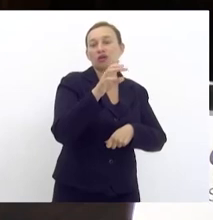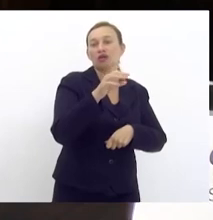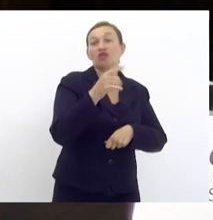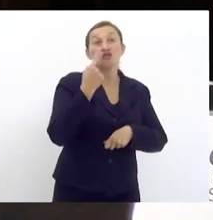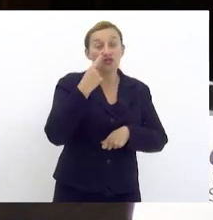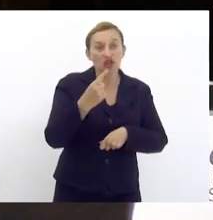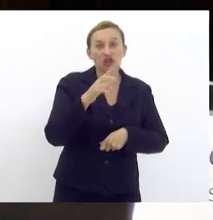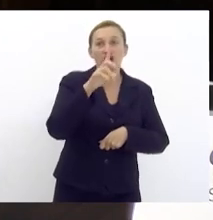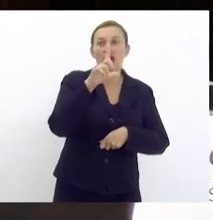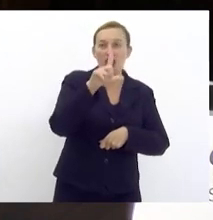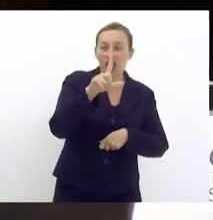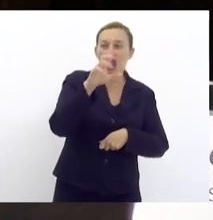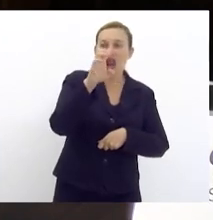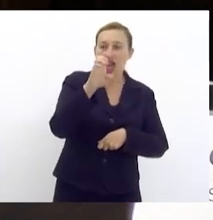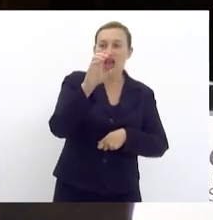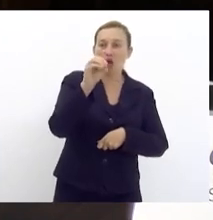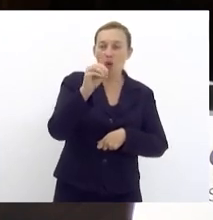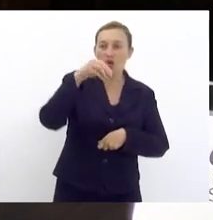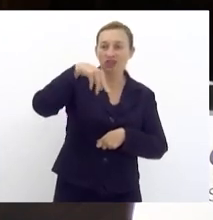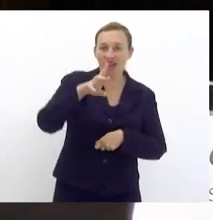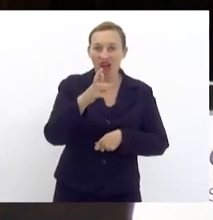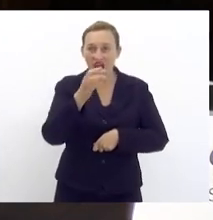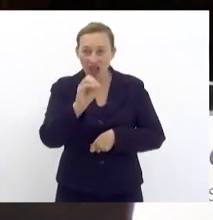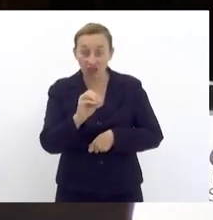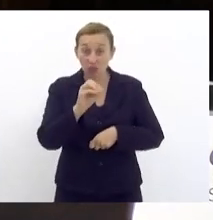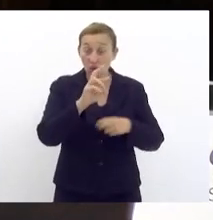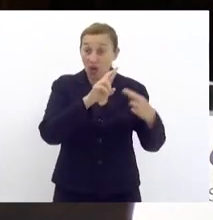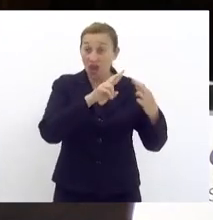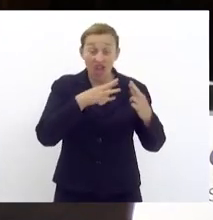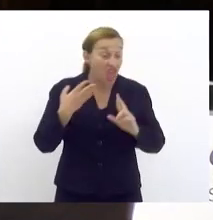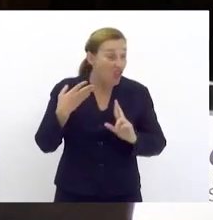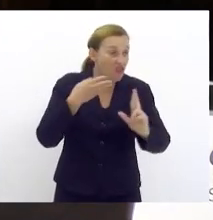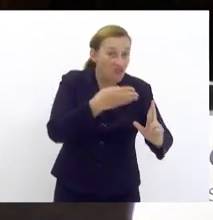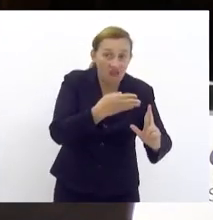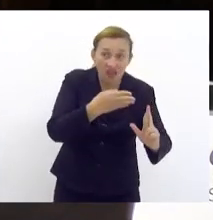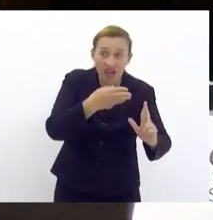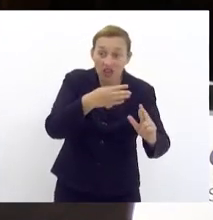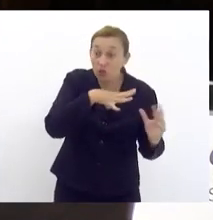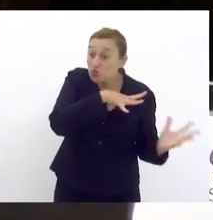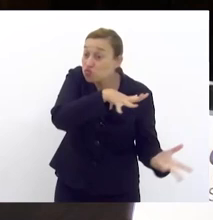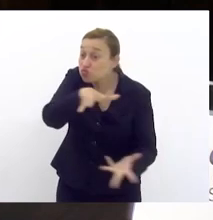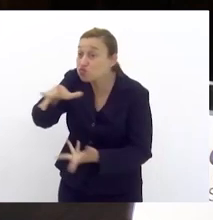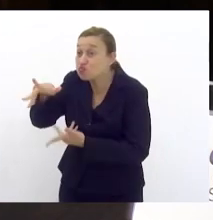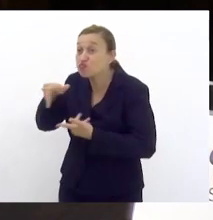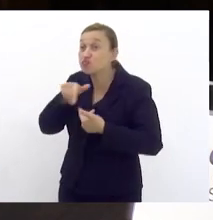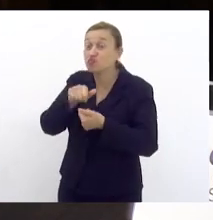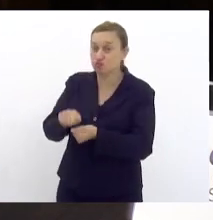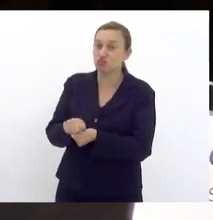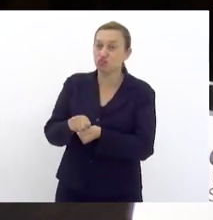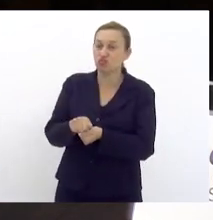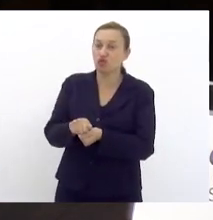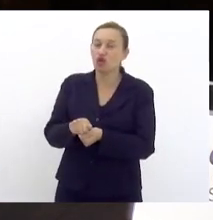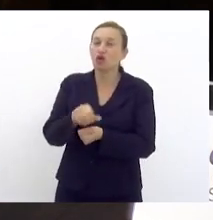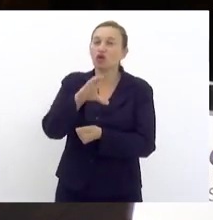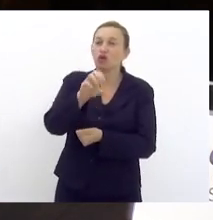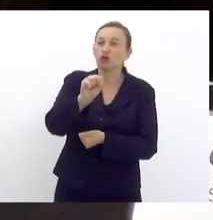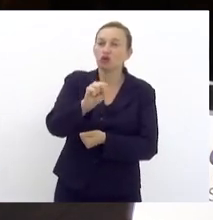Leonardo, esse camarada aqui, que é referência internacional como